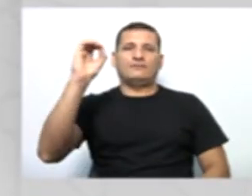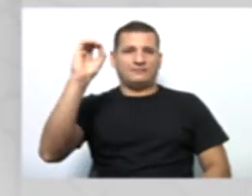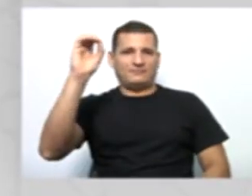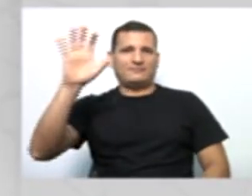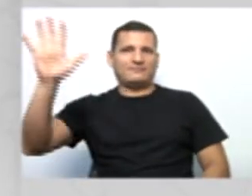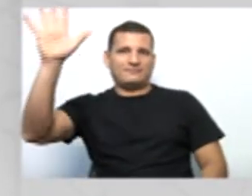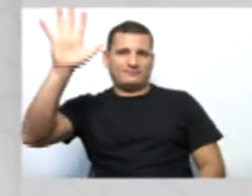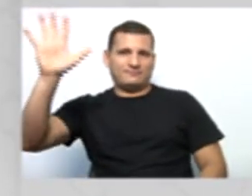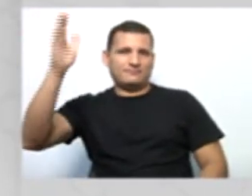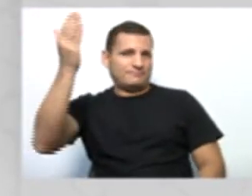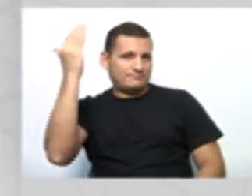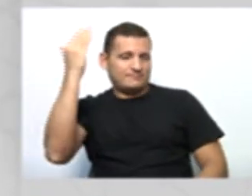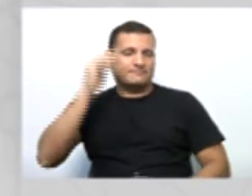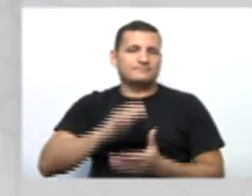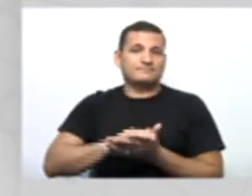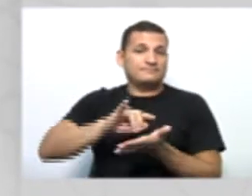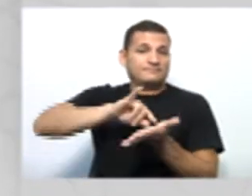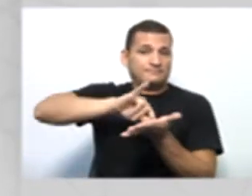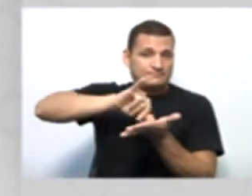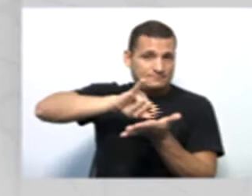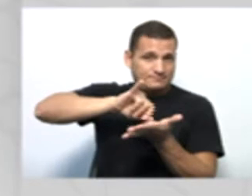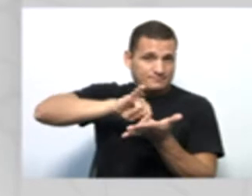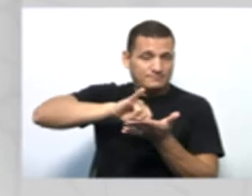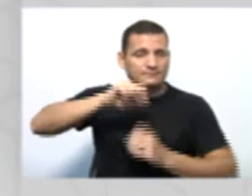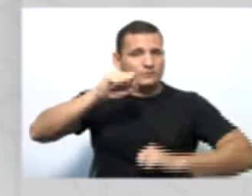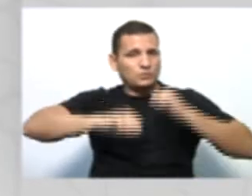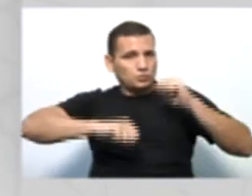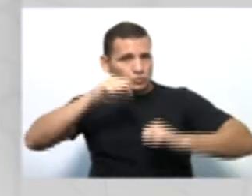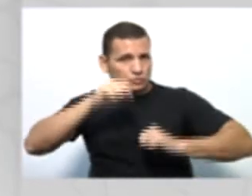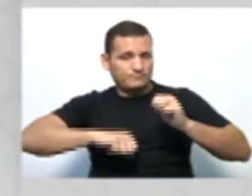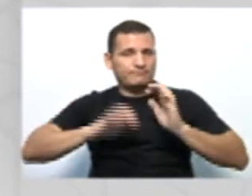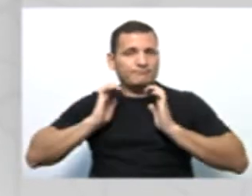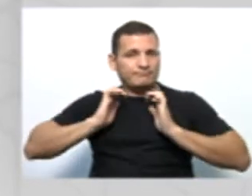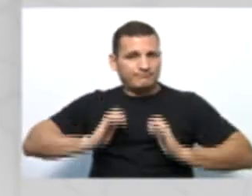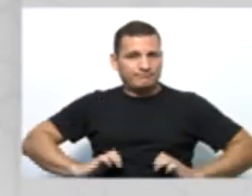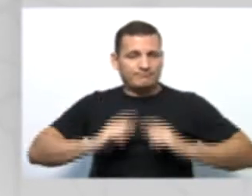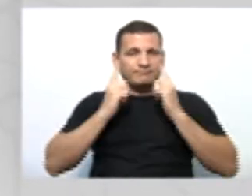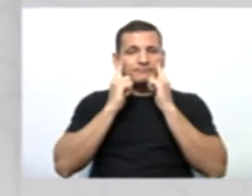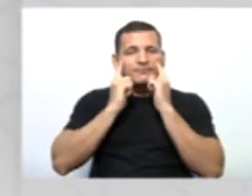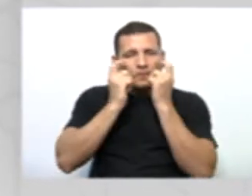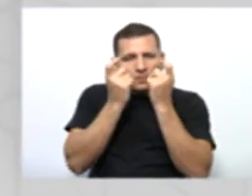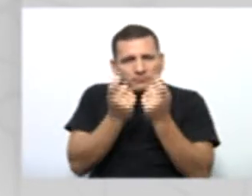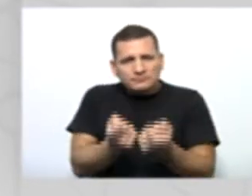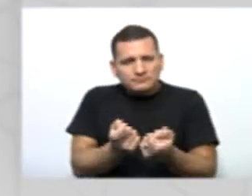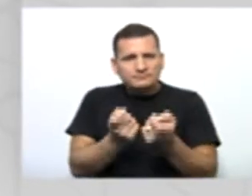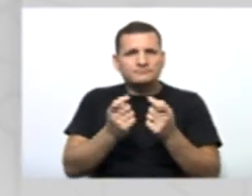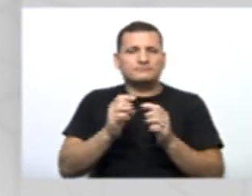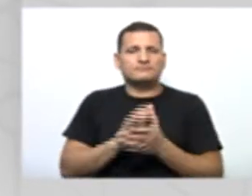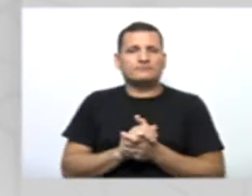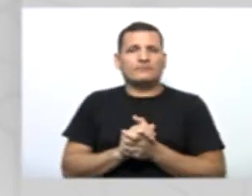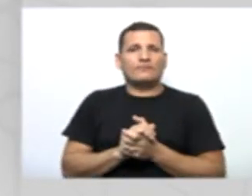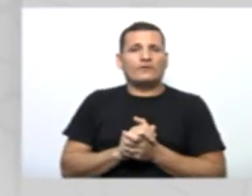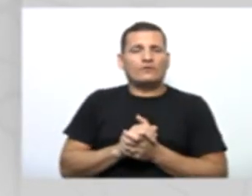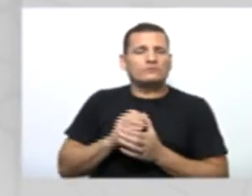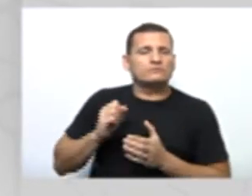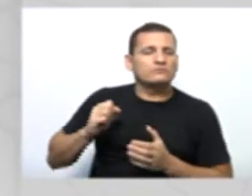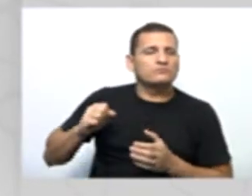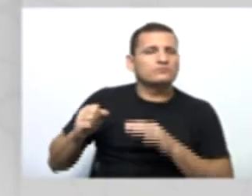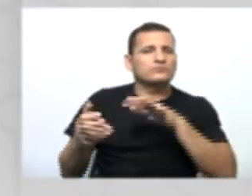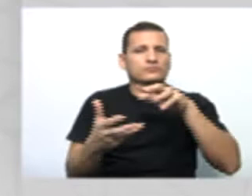capitalismo, comércio, indústria e a ética do alto interesse, o mundo do trabalho, o empresário e a